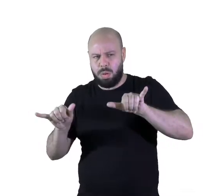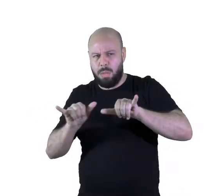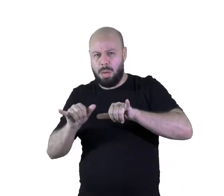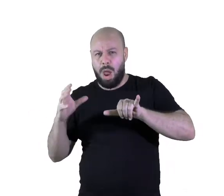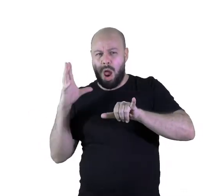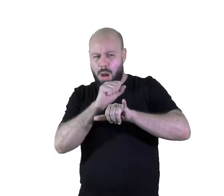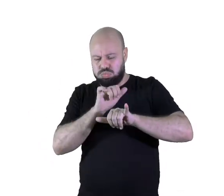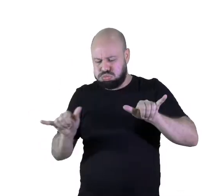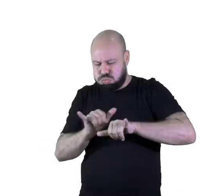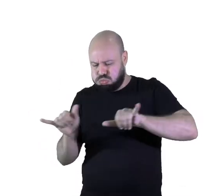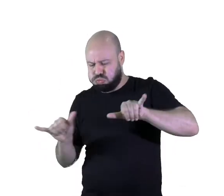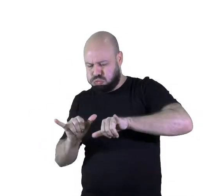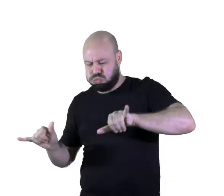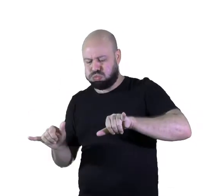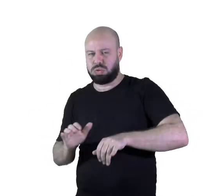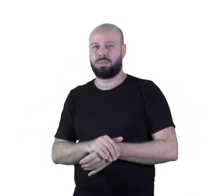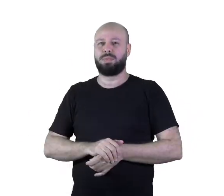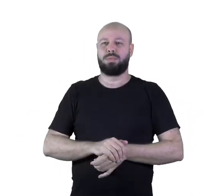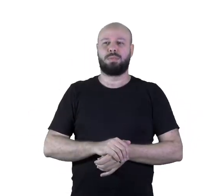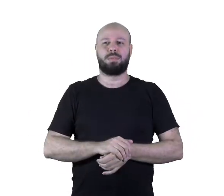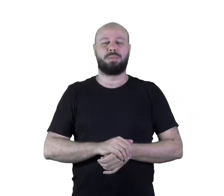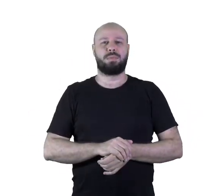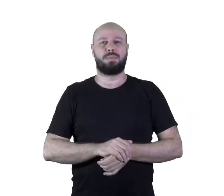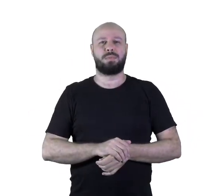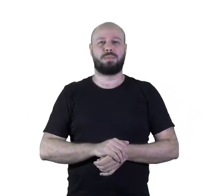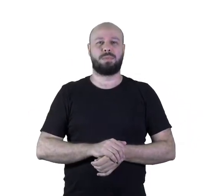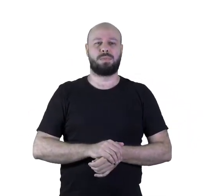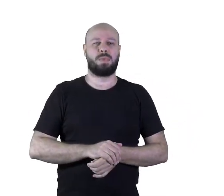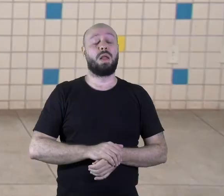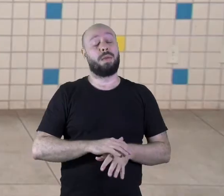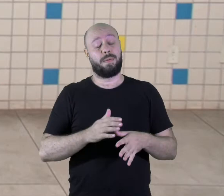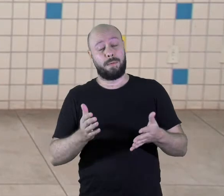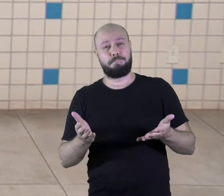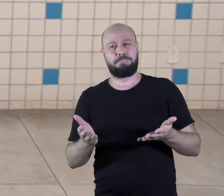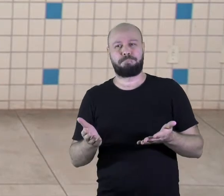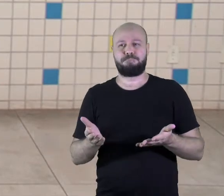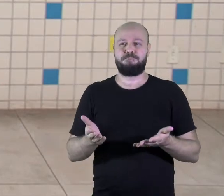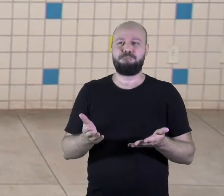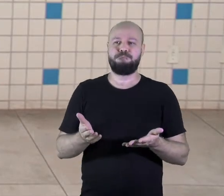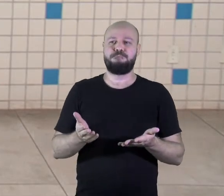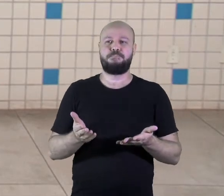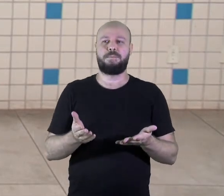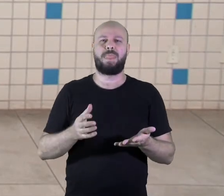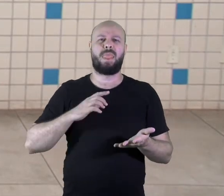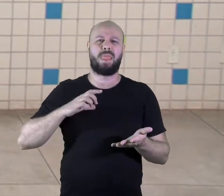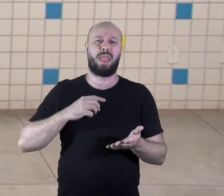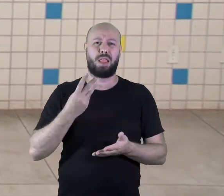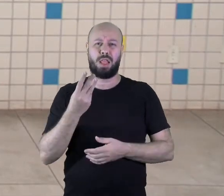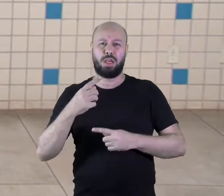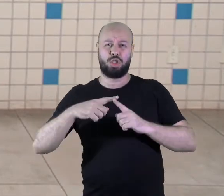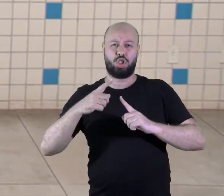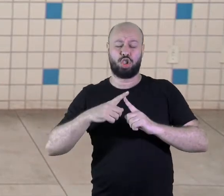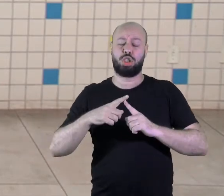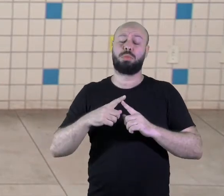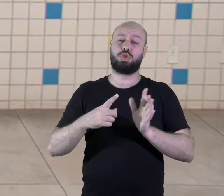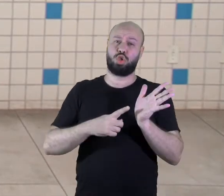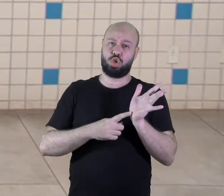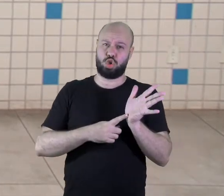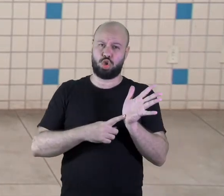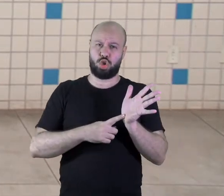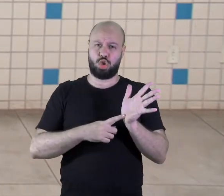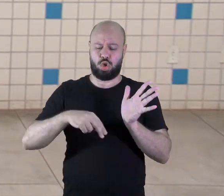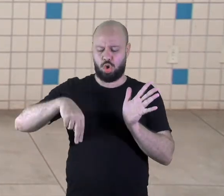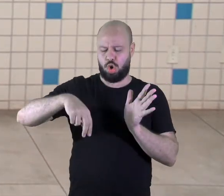Tá? Essa transmissão se torna mais rápida. Tá? Então, e existe 3 tipos de neurônios.